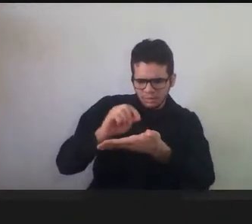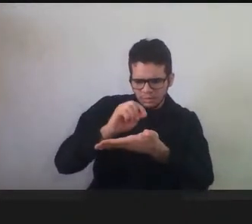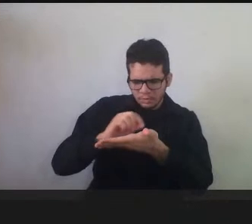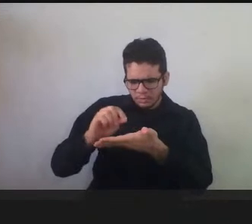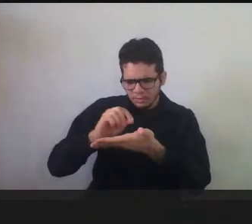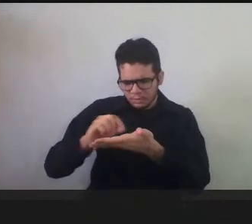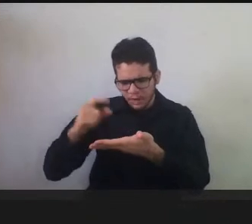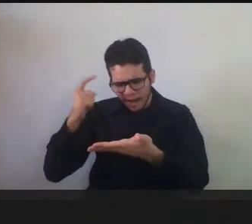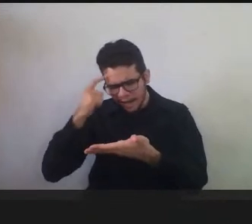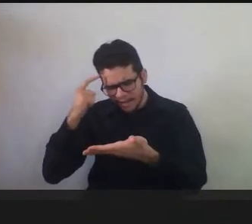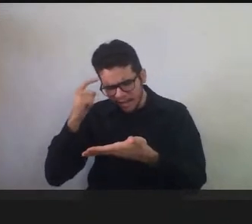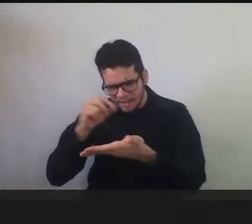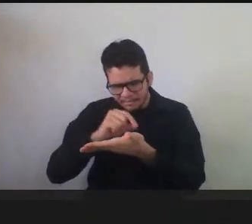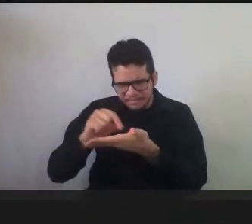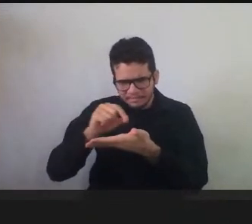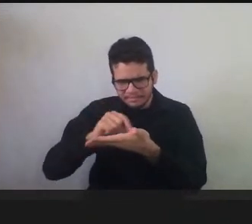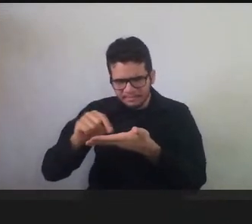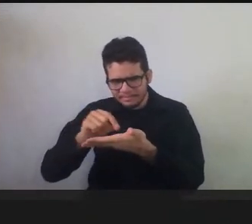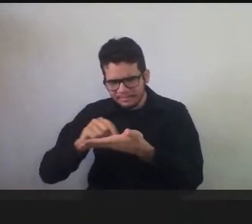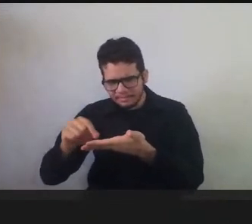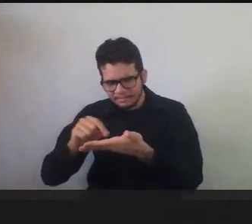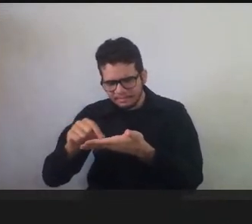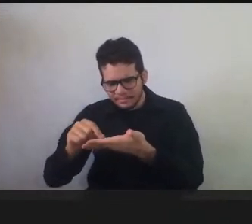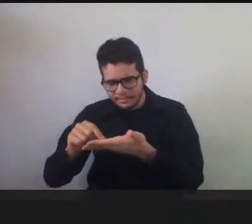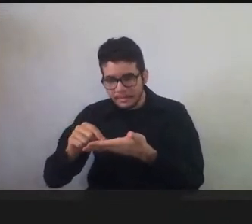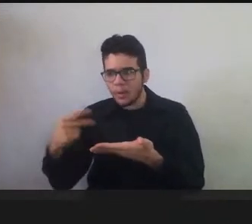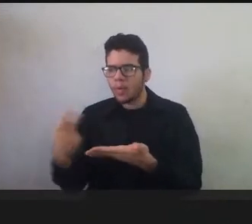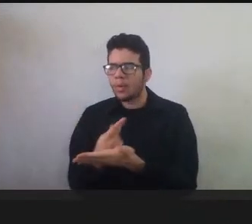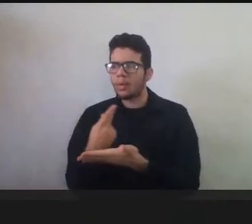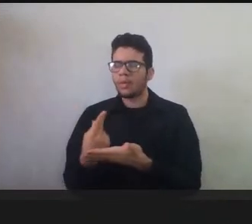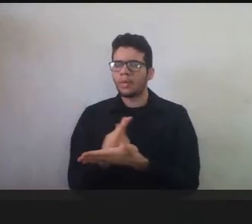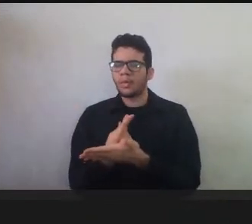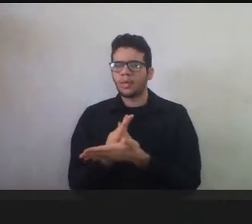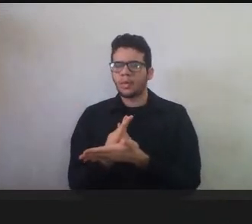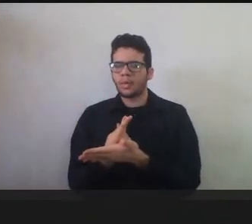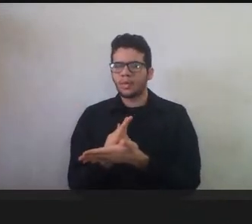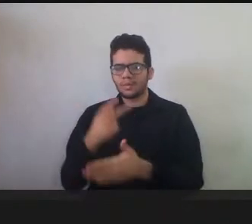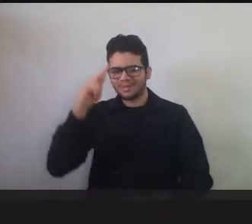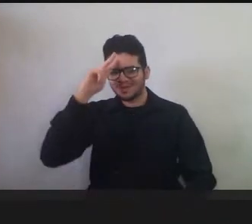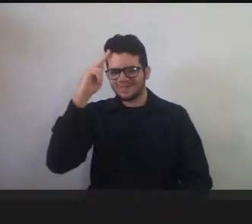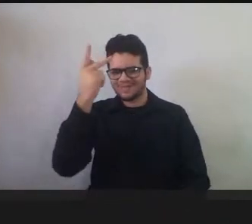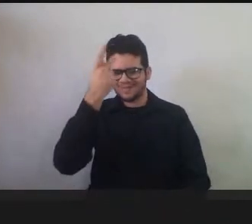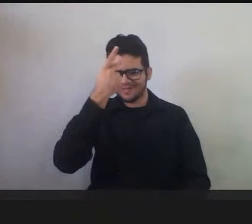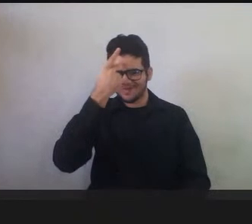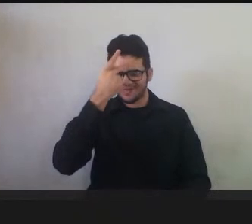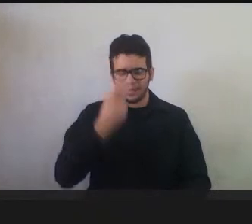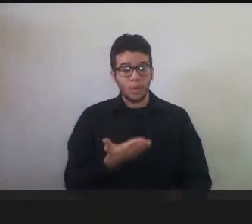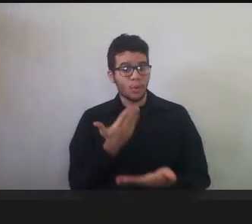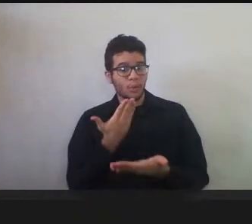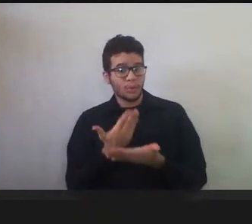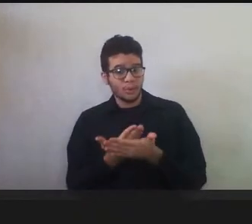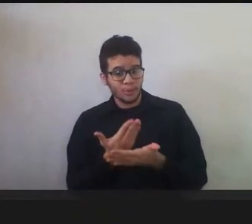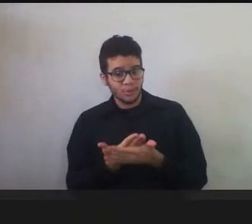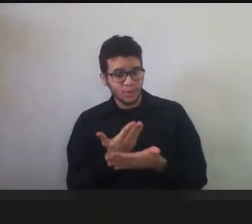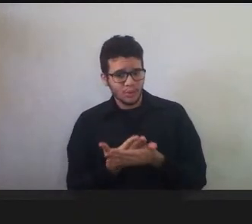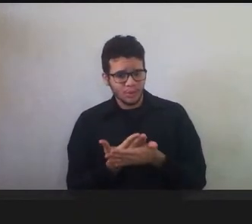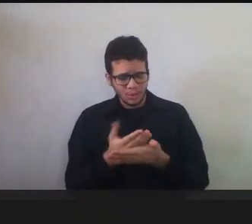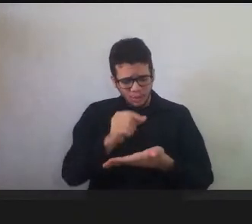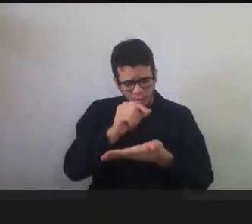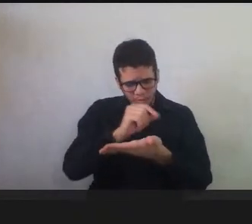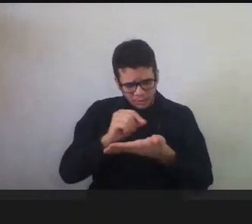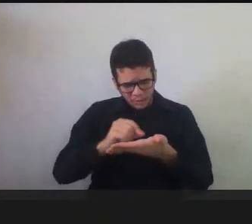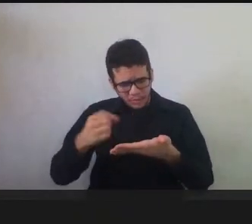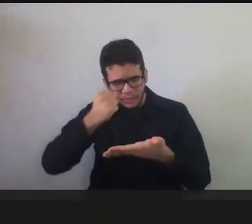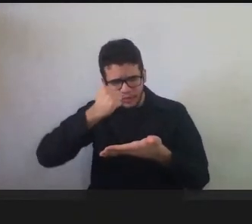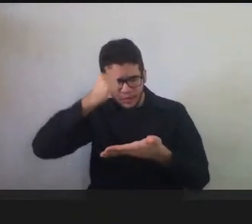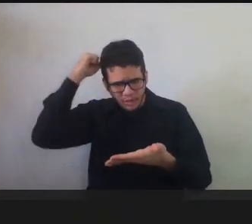estudando nós escrevemos ideias que nos equivocamos no estudo com os manuscritos existem trechos dele